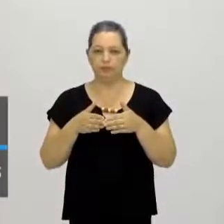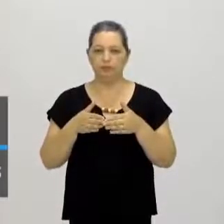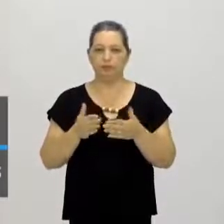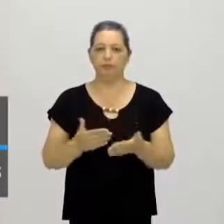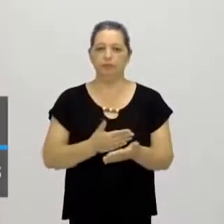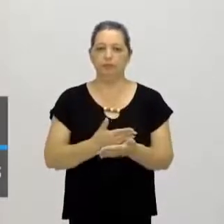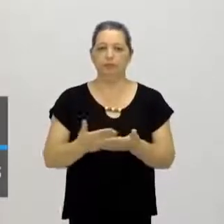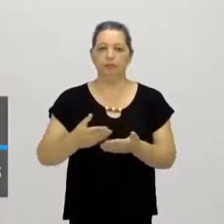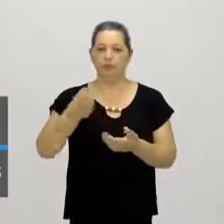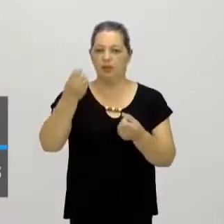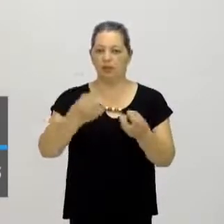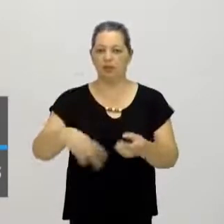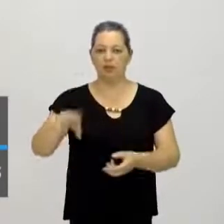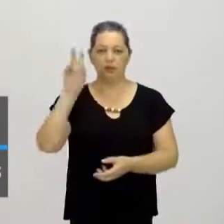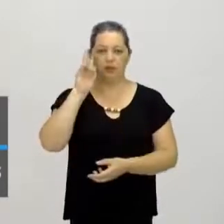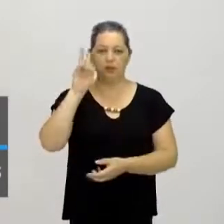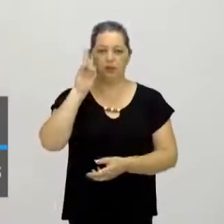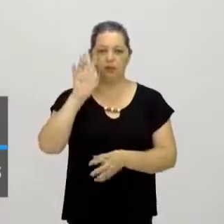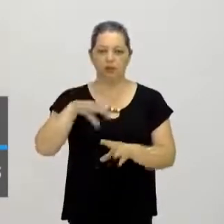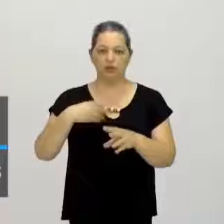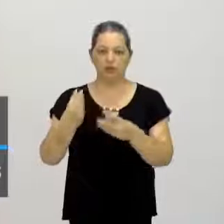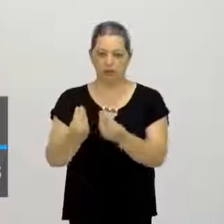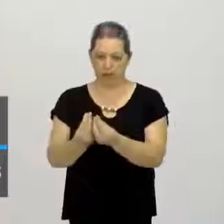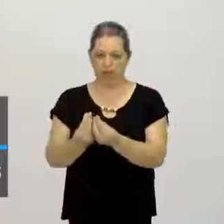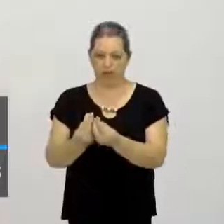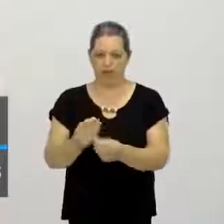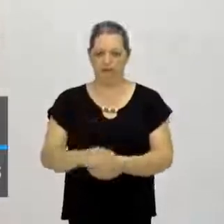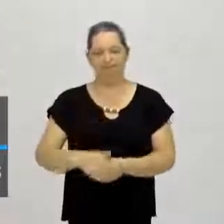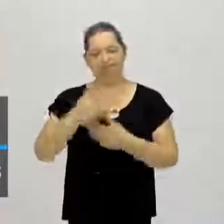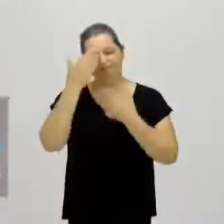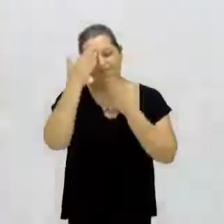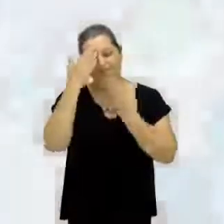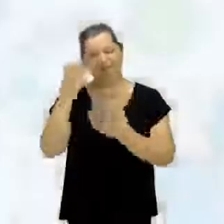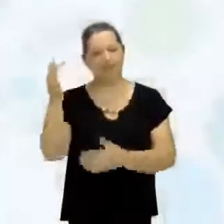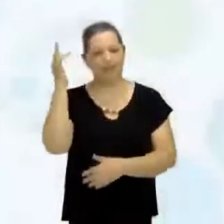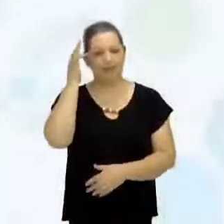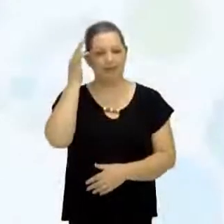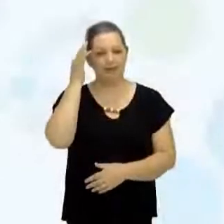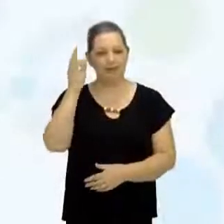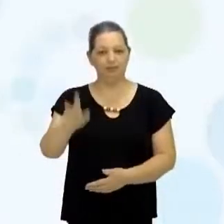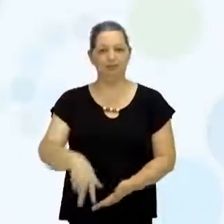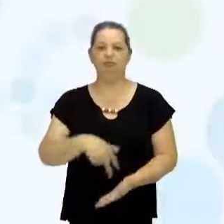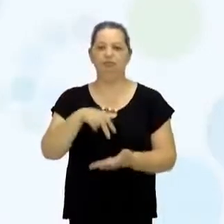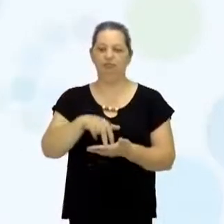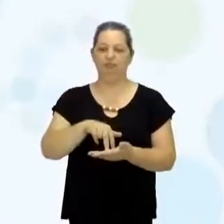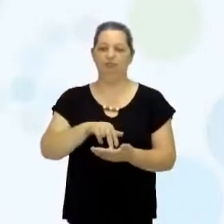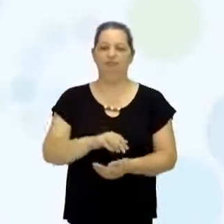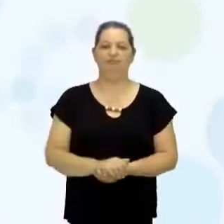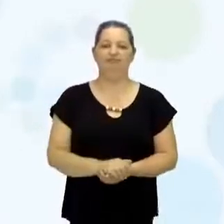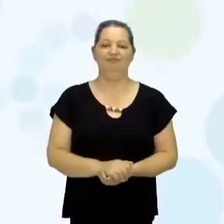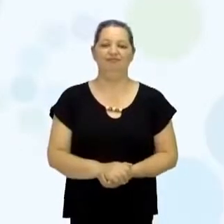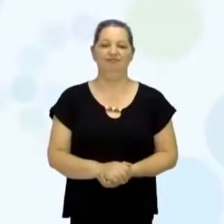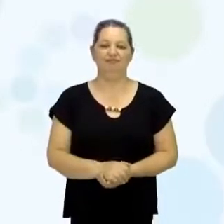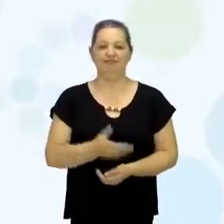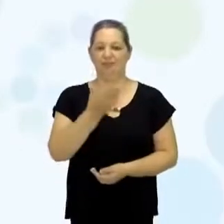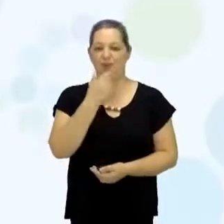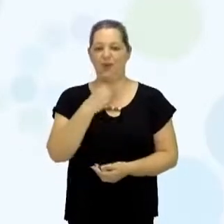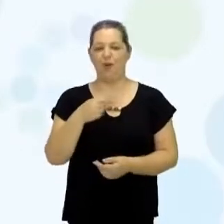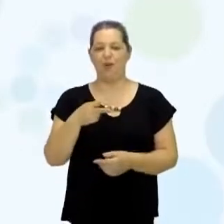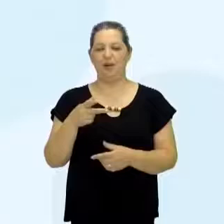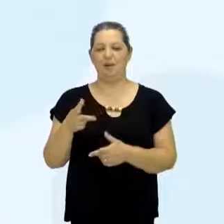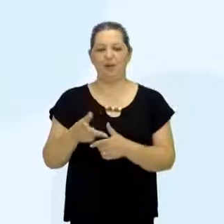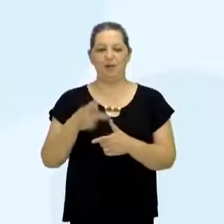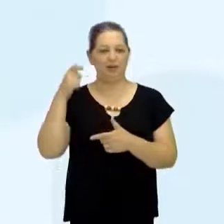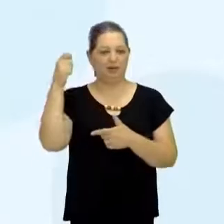relato de família que vocês vão ver durante o nosso encontro. Obrigado, Mafê. Vou levantar aqui, vou dar trabalho para o câmera. Vamos colocar